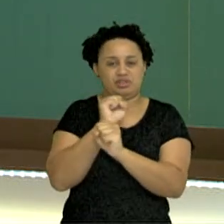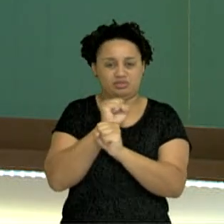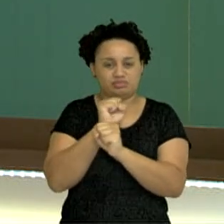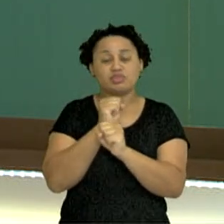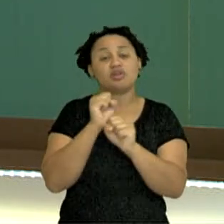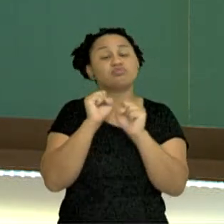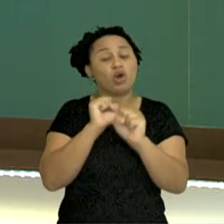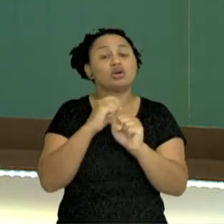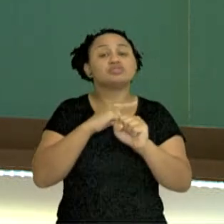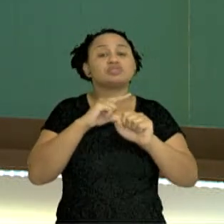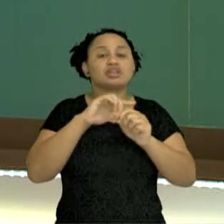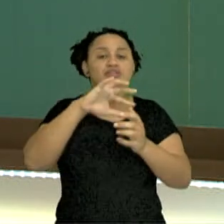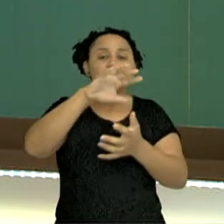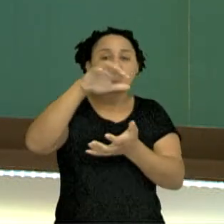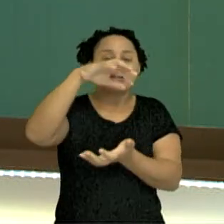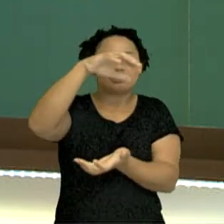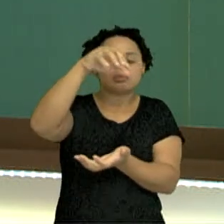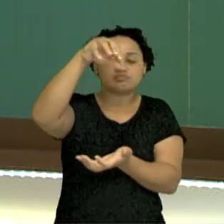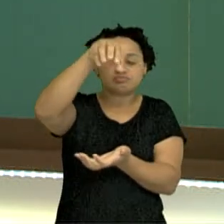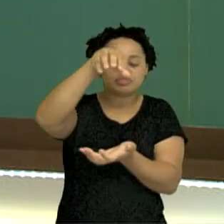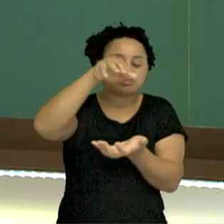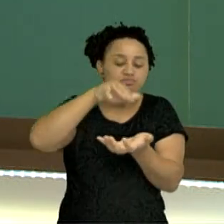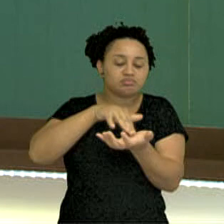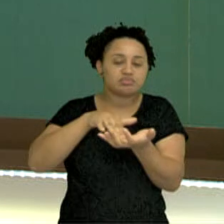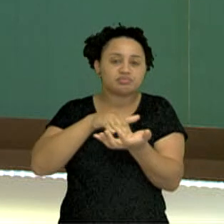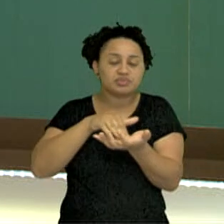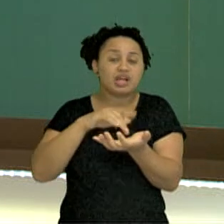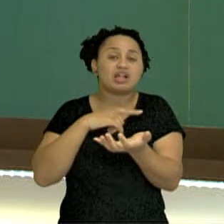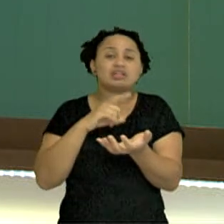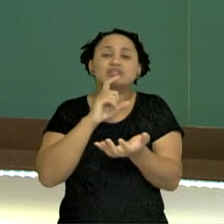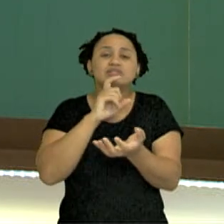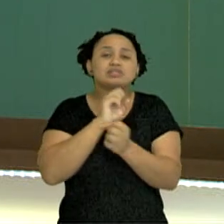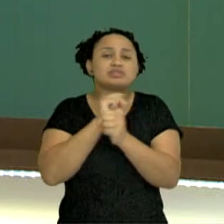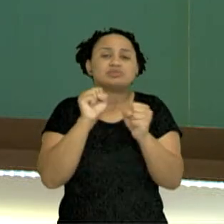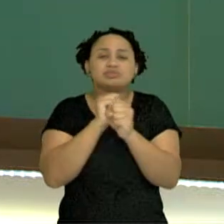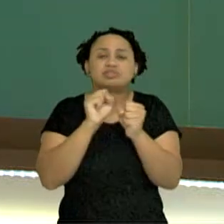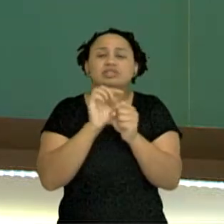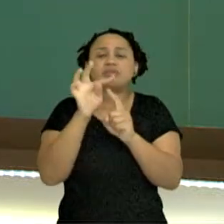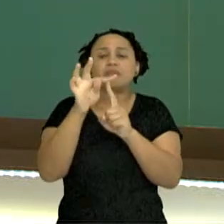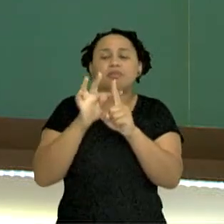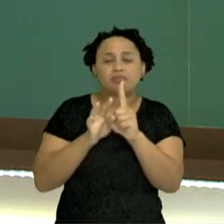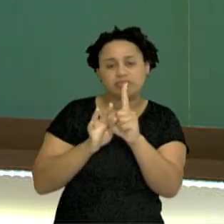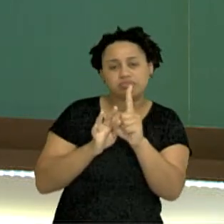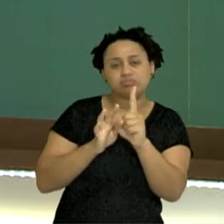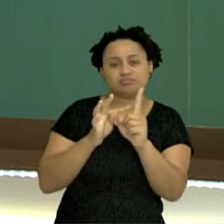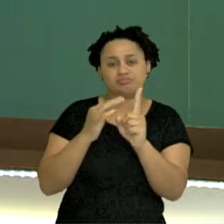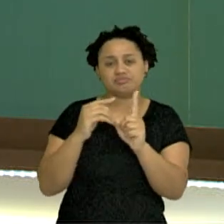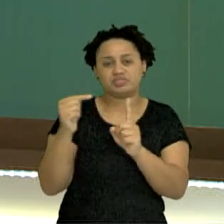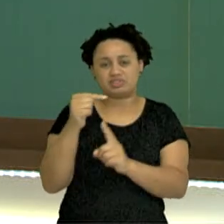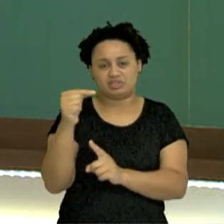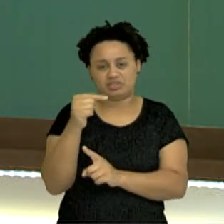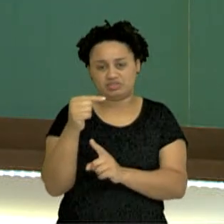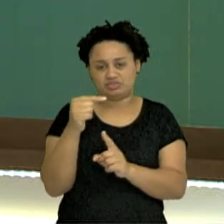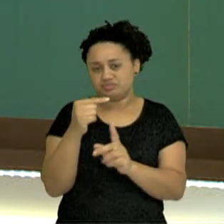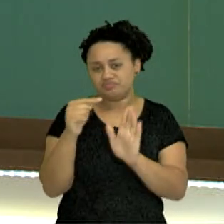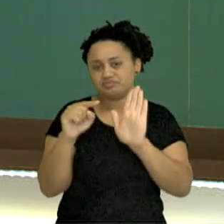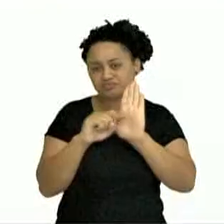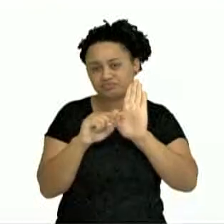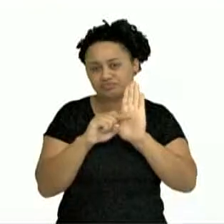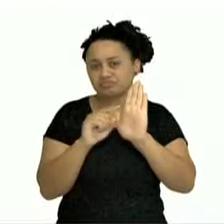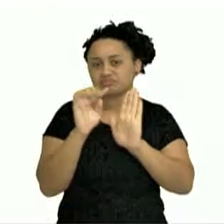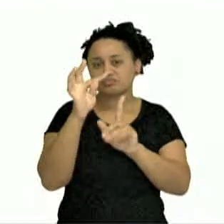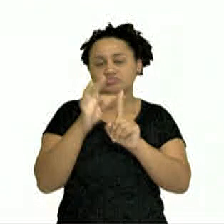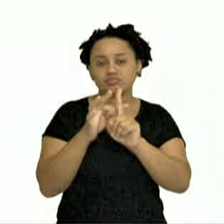aos extremos das áreas polares de terem climas com temperaturas bastante baixas. E é exatamente isso que